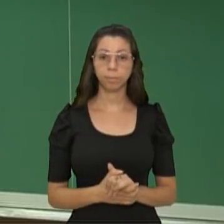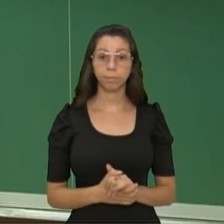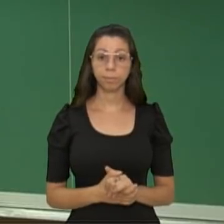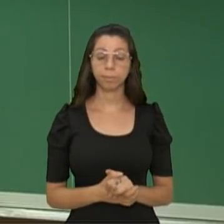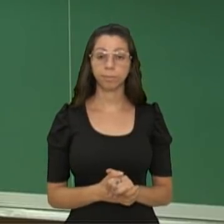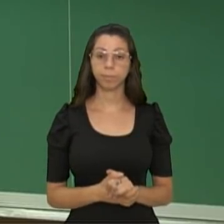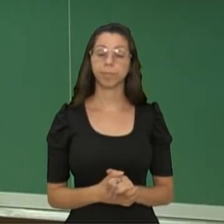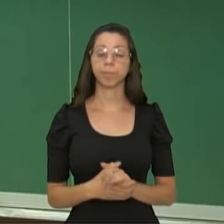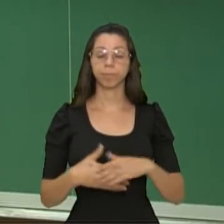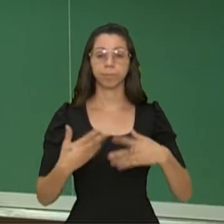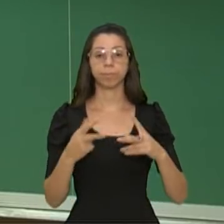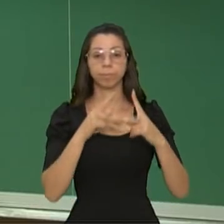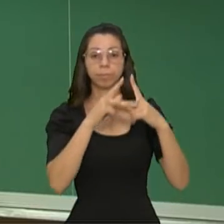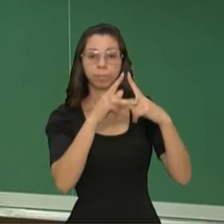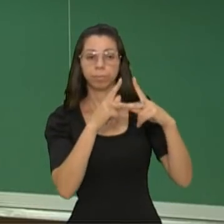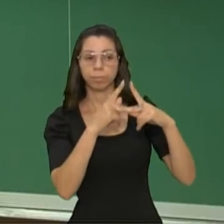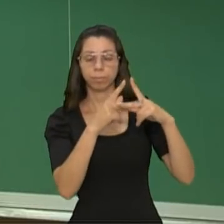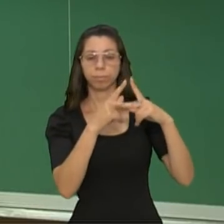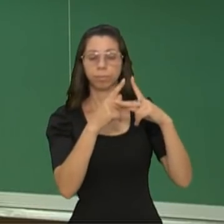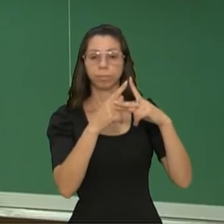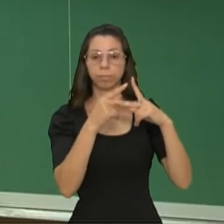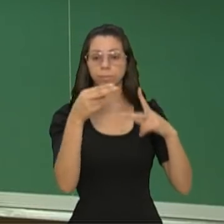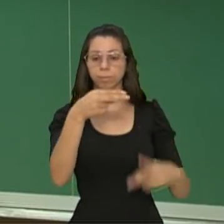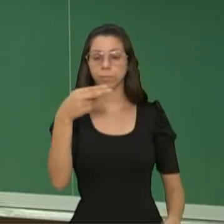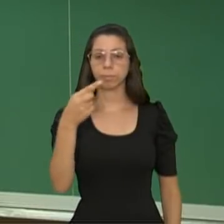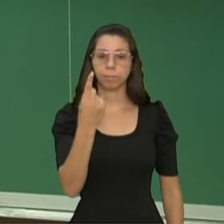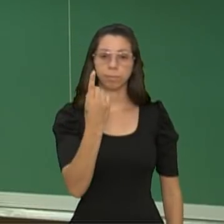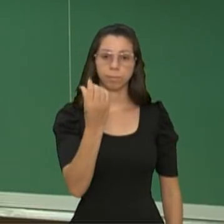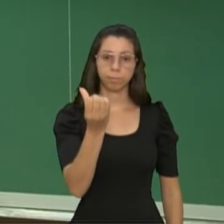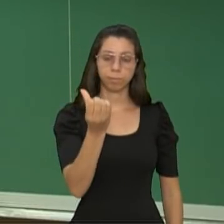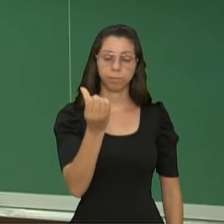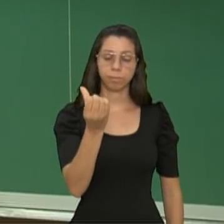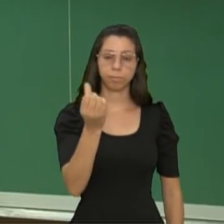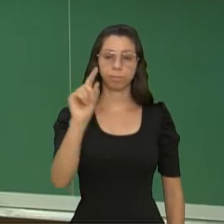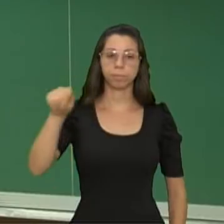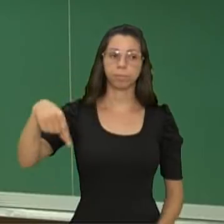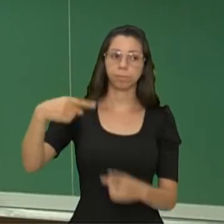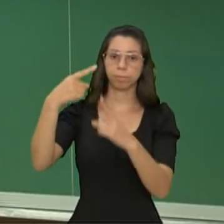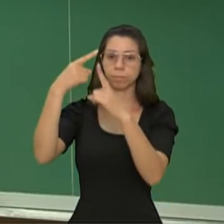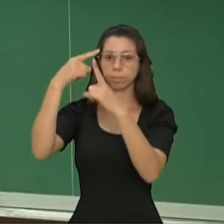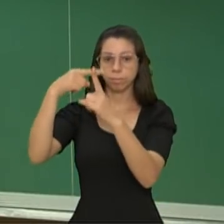Delta vai ser igual a 16 mais